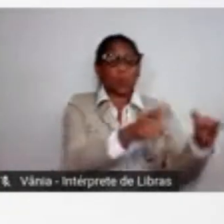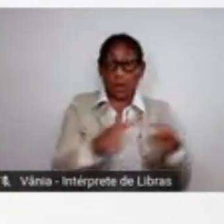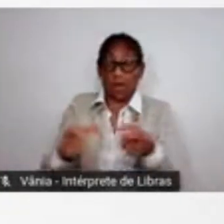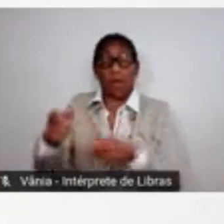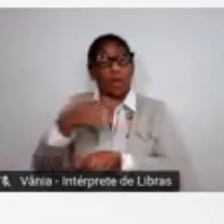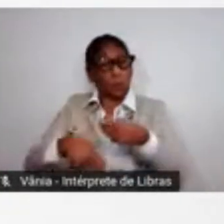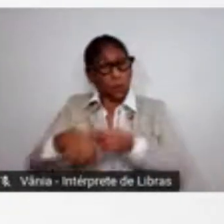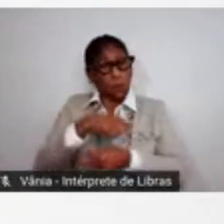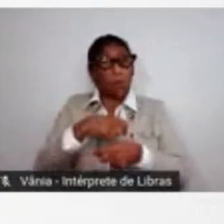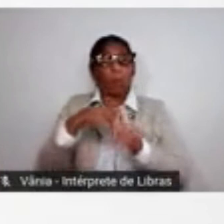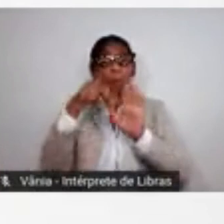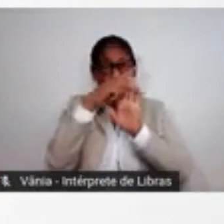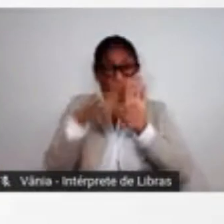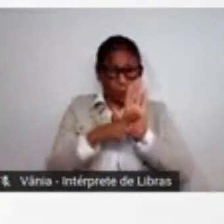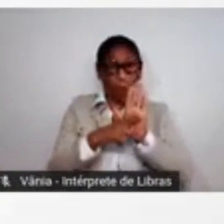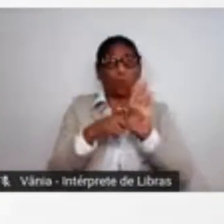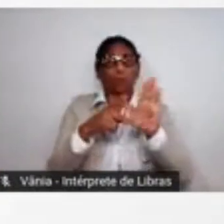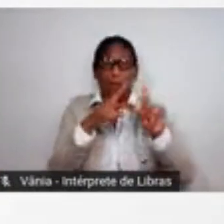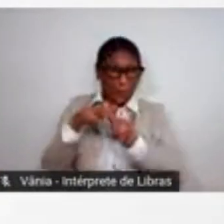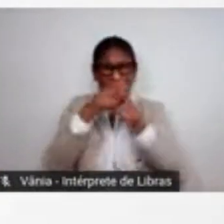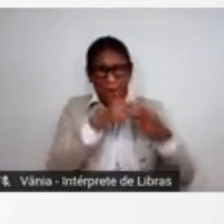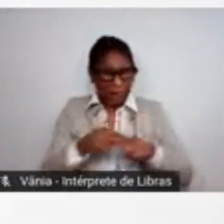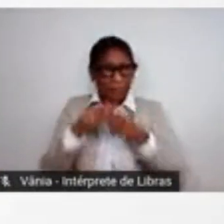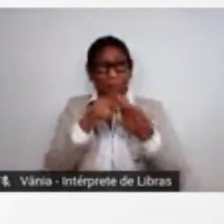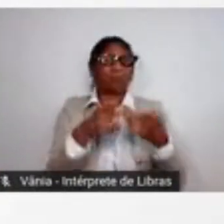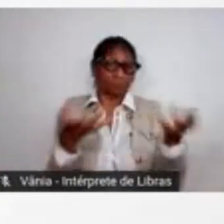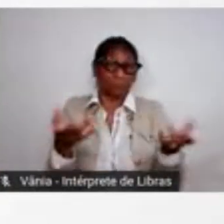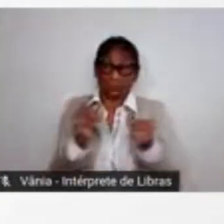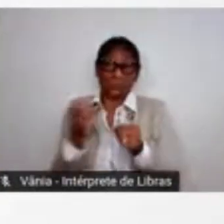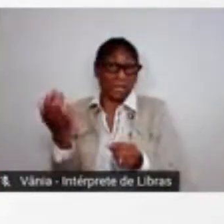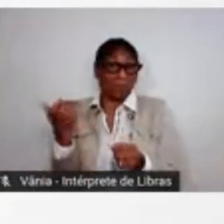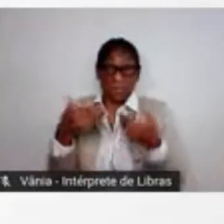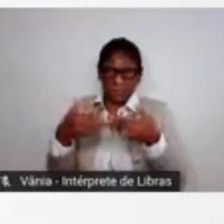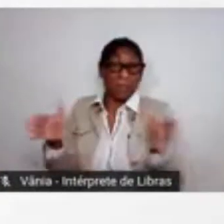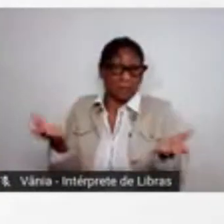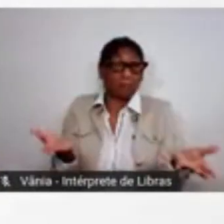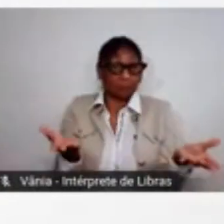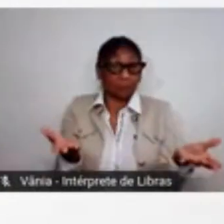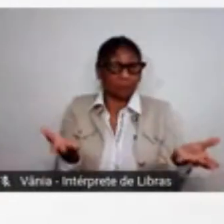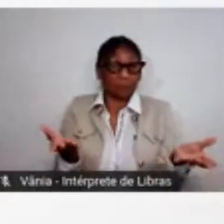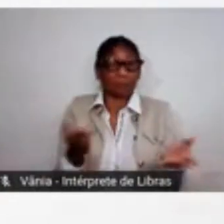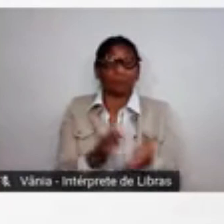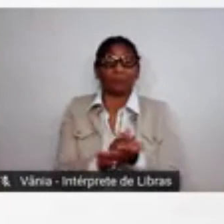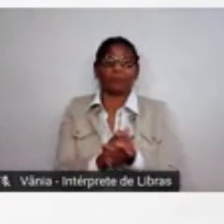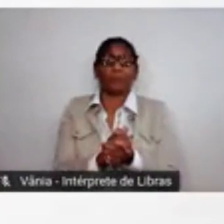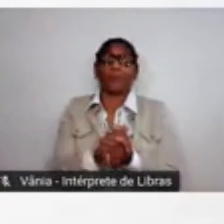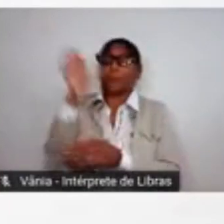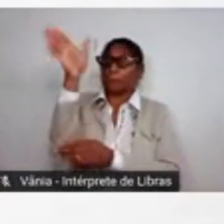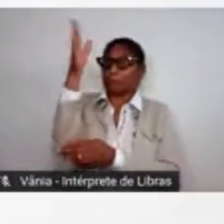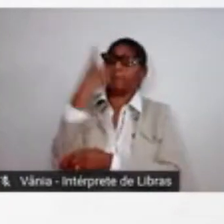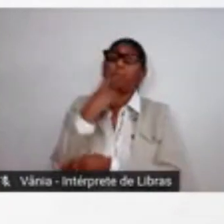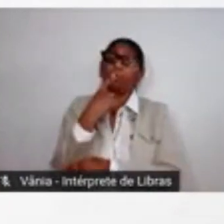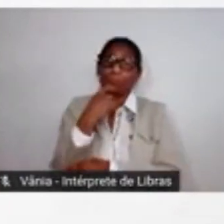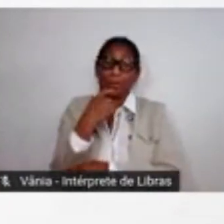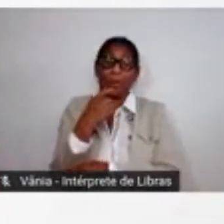ajustamos protocolos, eventualmente, como fizemos o ajuste do protocolo para o comércio, na bandeira vermelha. Então, nós estamos